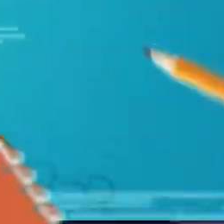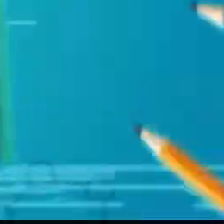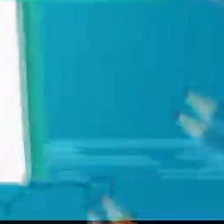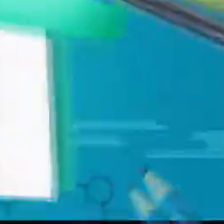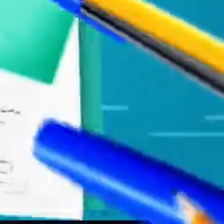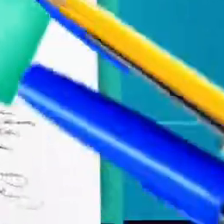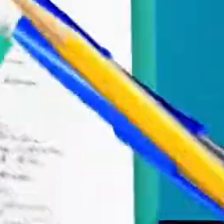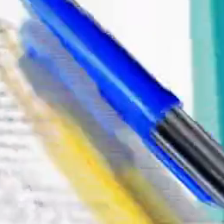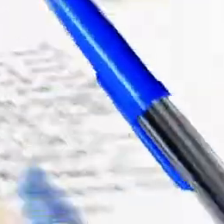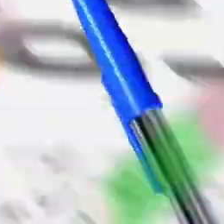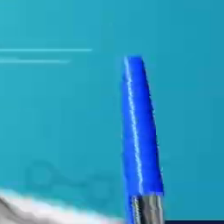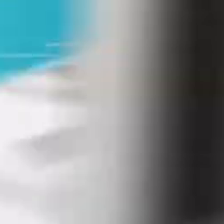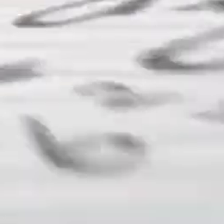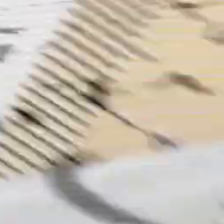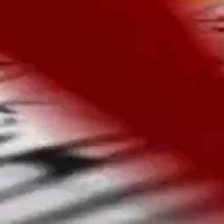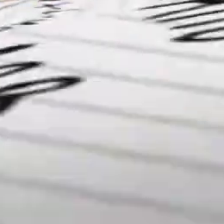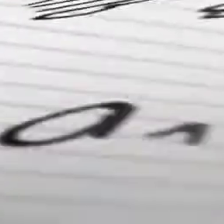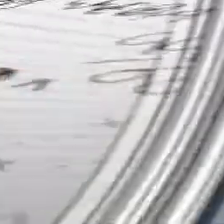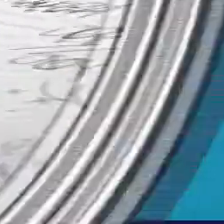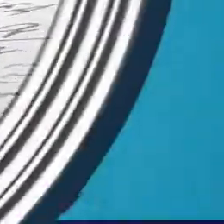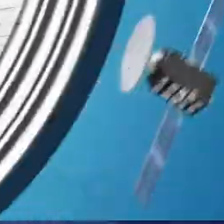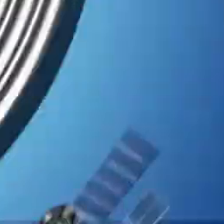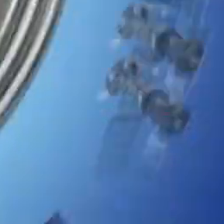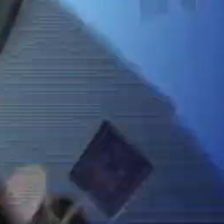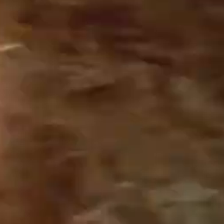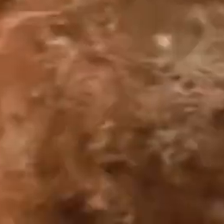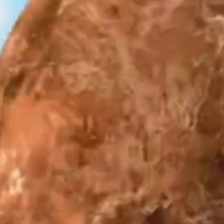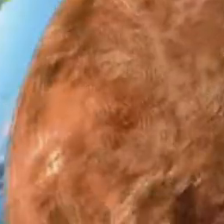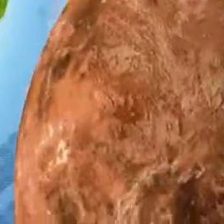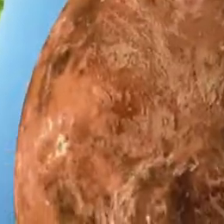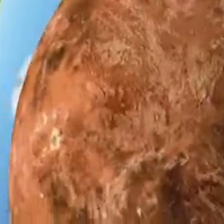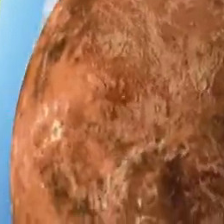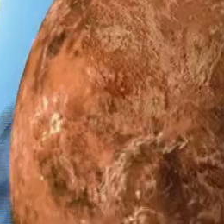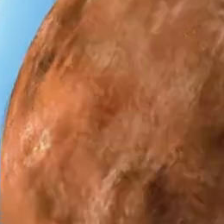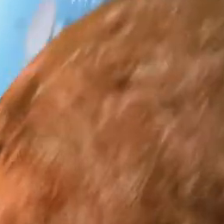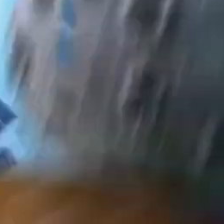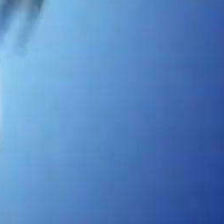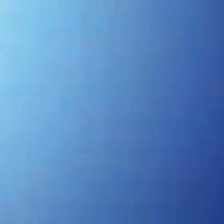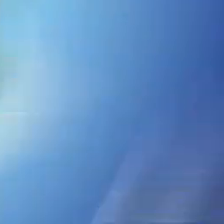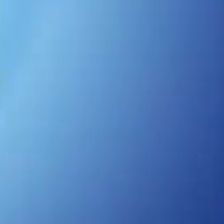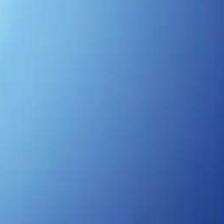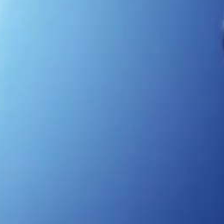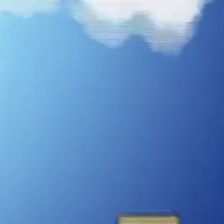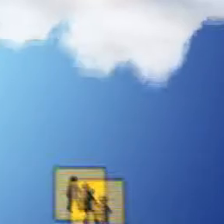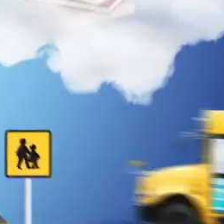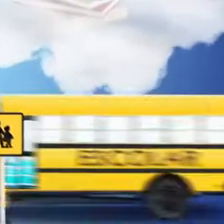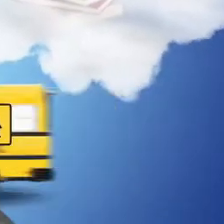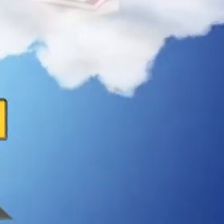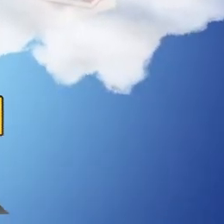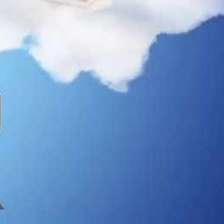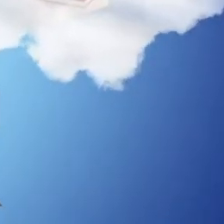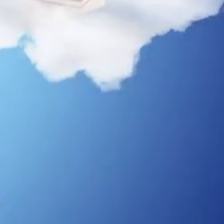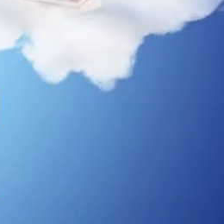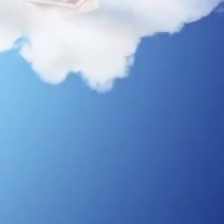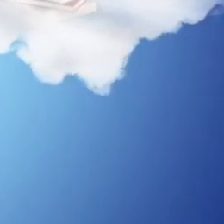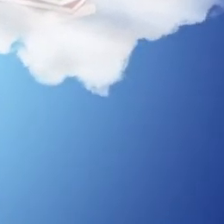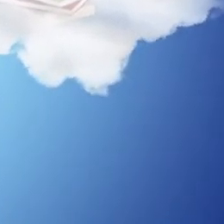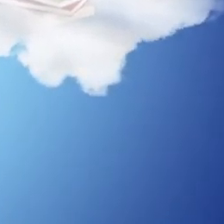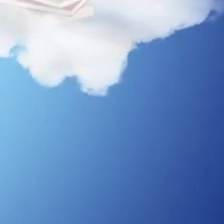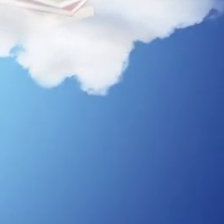Quintena